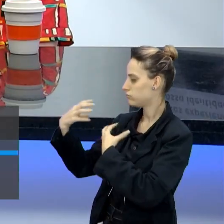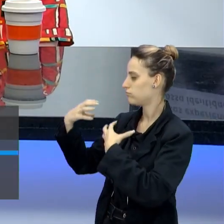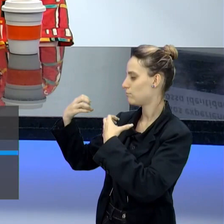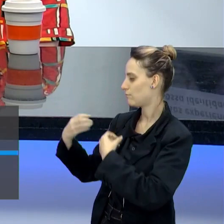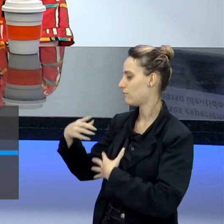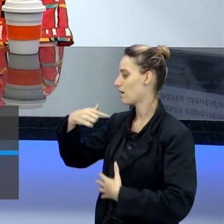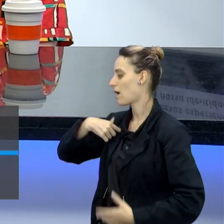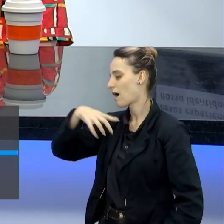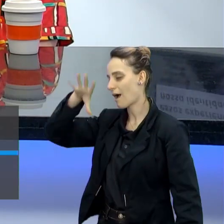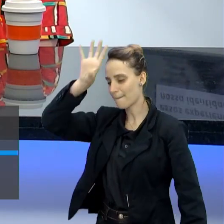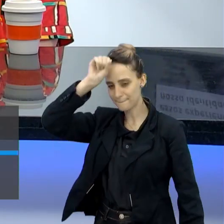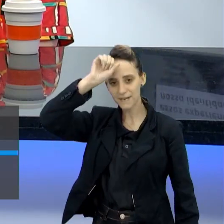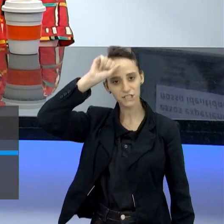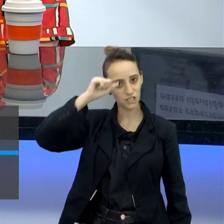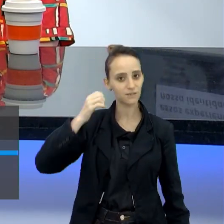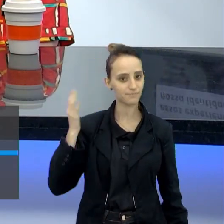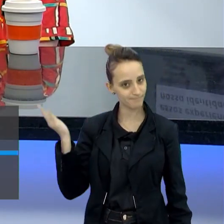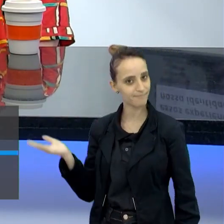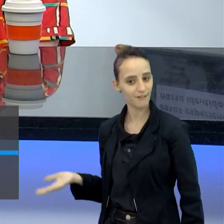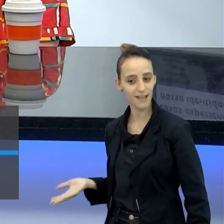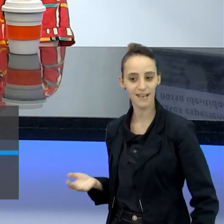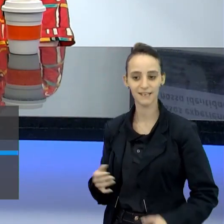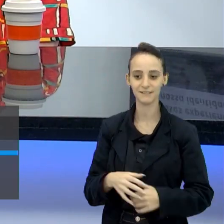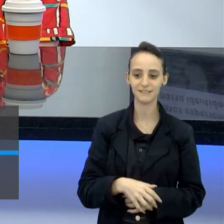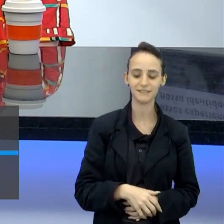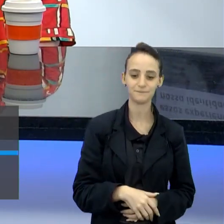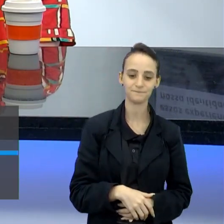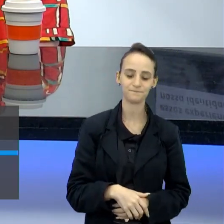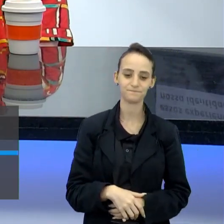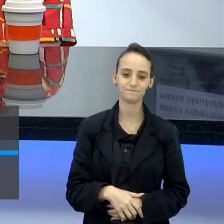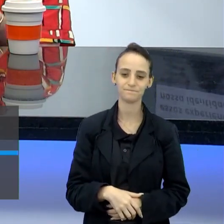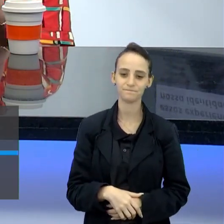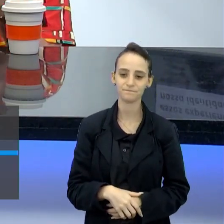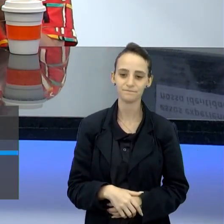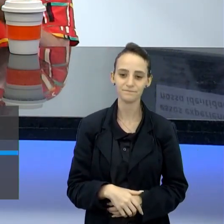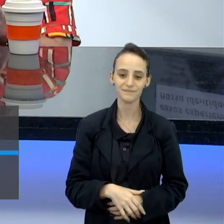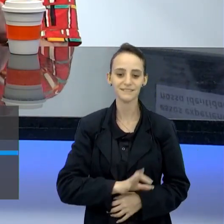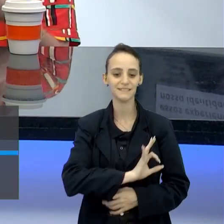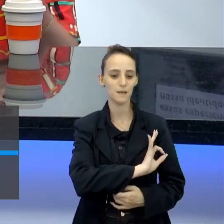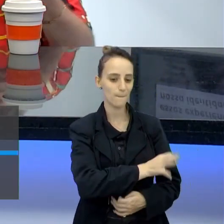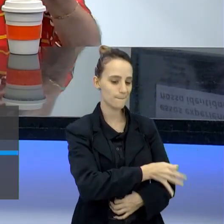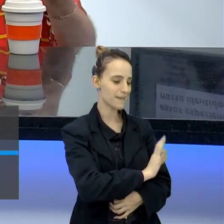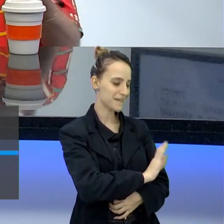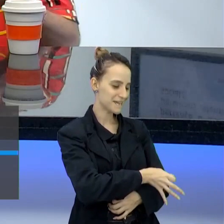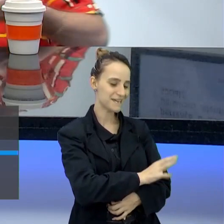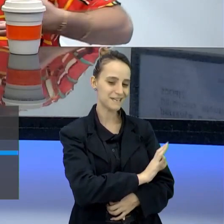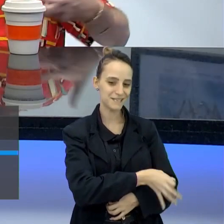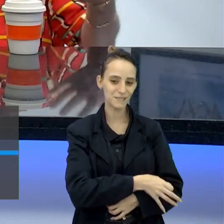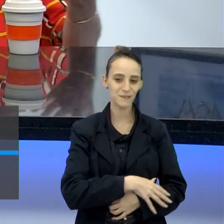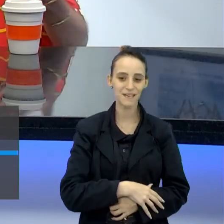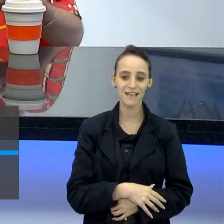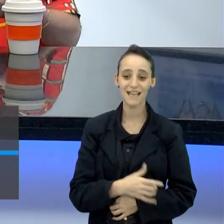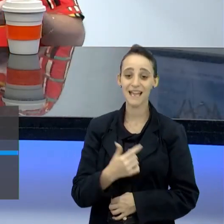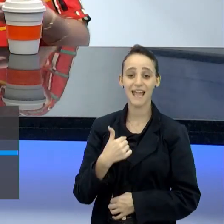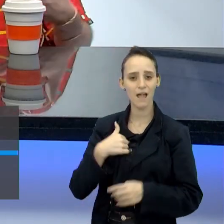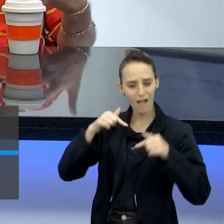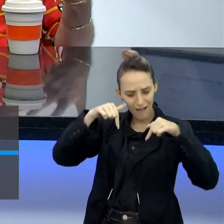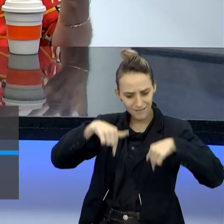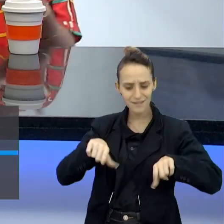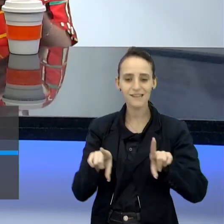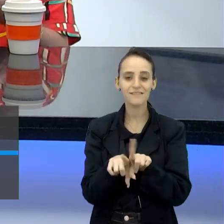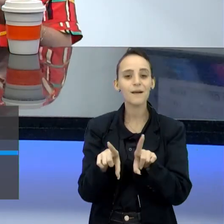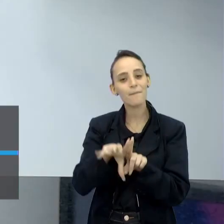e contribui de uma maneira tão significativa para essa reflexão. Muito e vice-versa. Eu que realmente estou